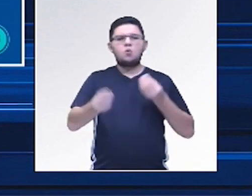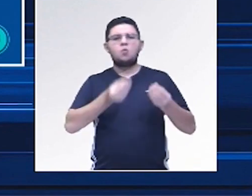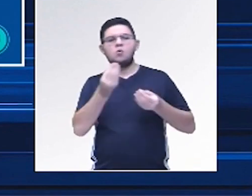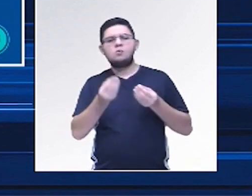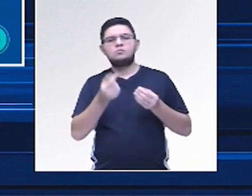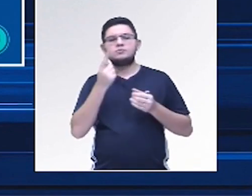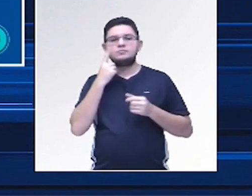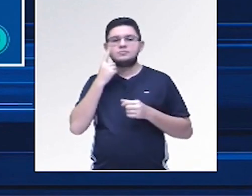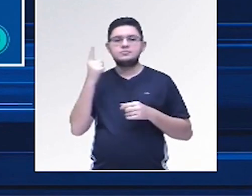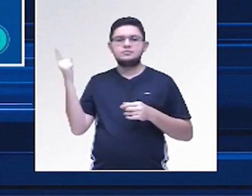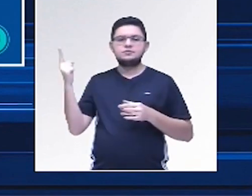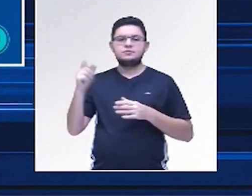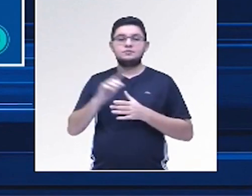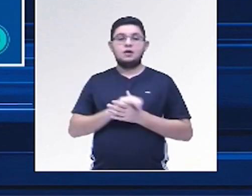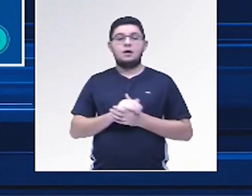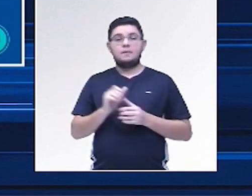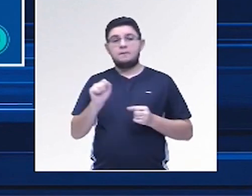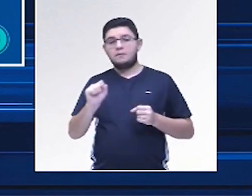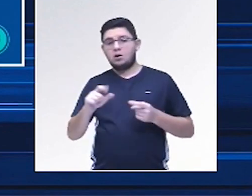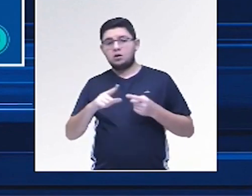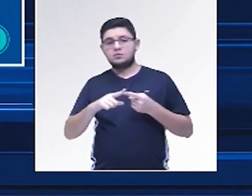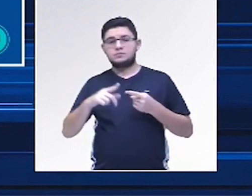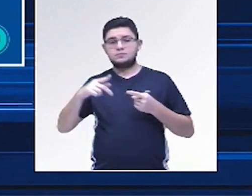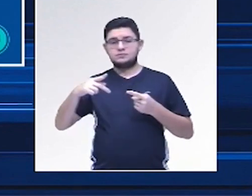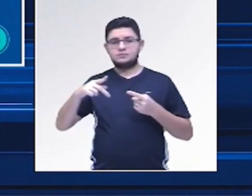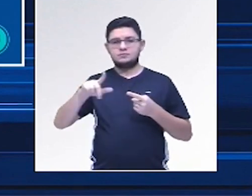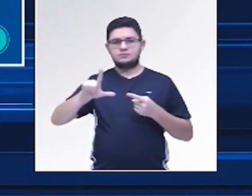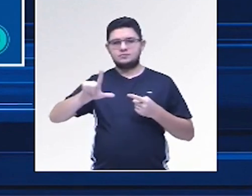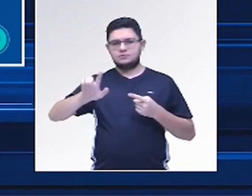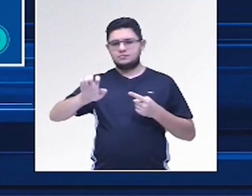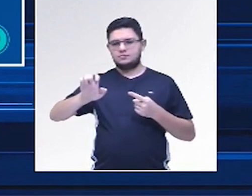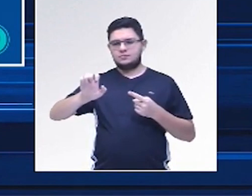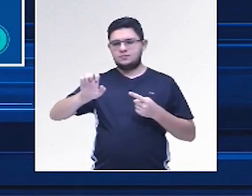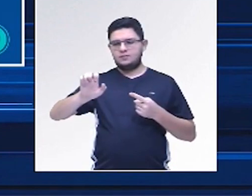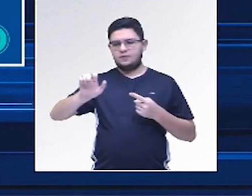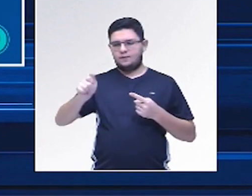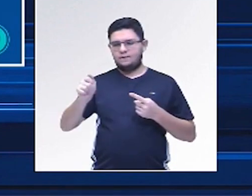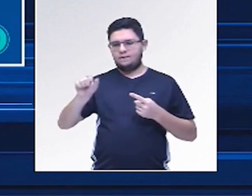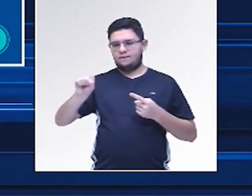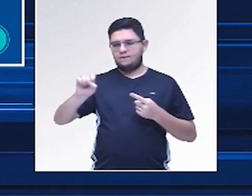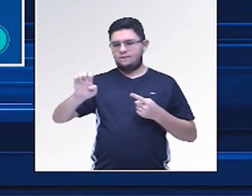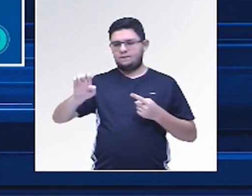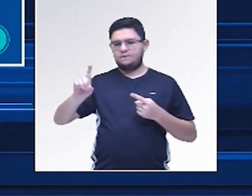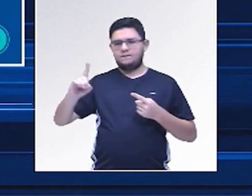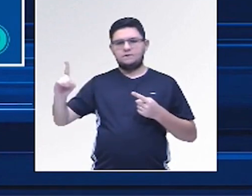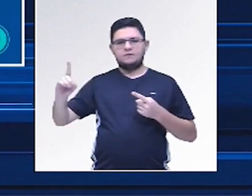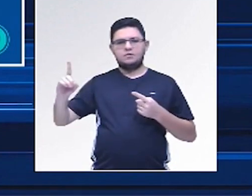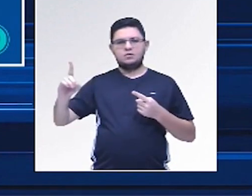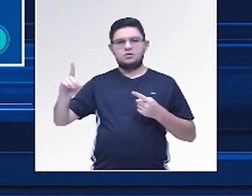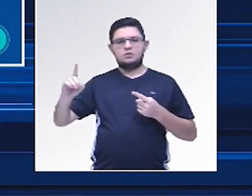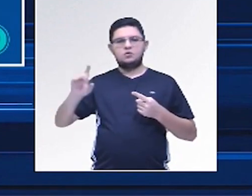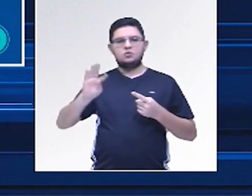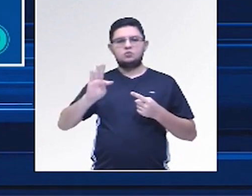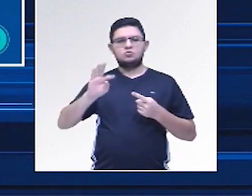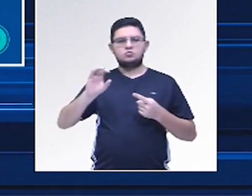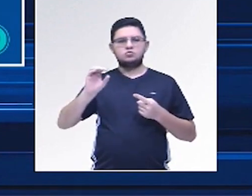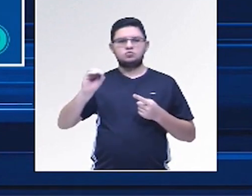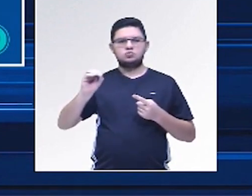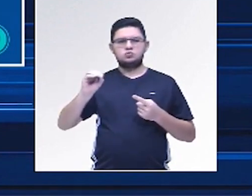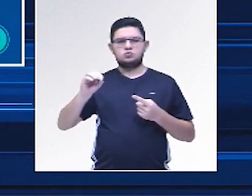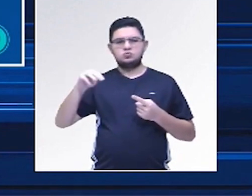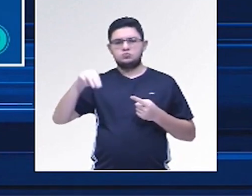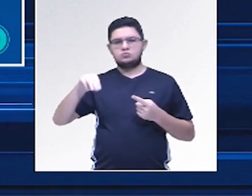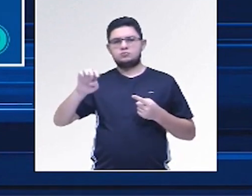têm. Você pode dizer, pleased to meet you, ou pode falar, nice